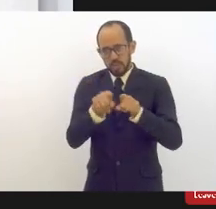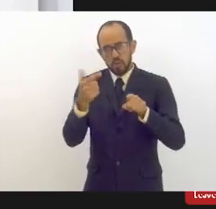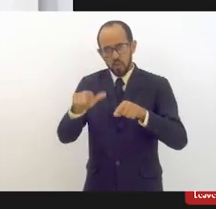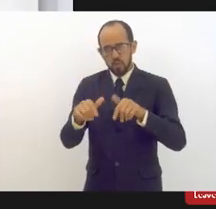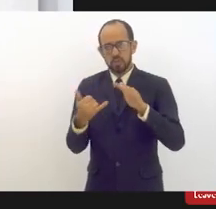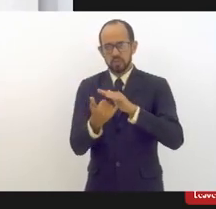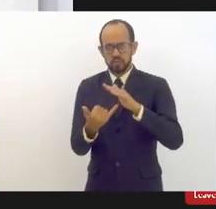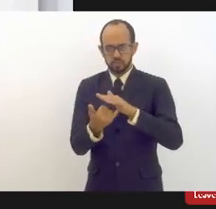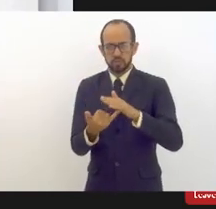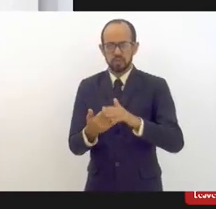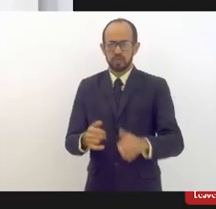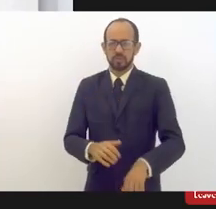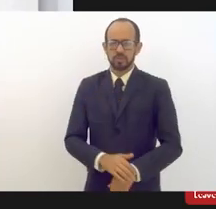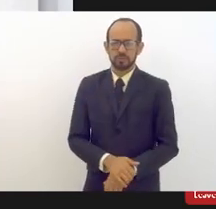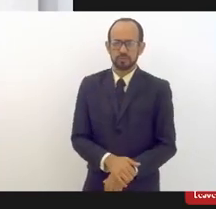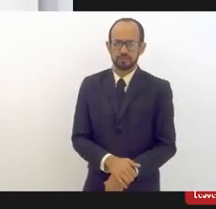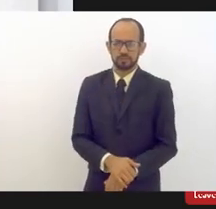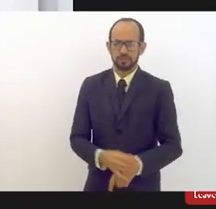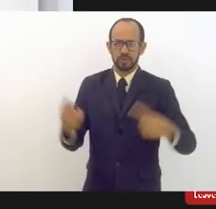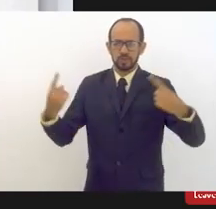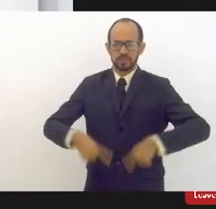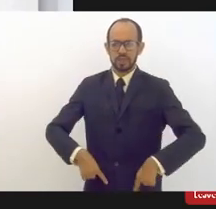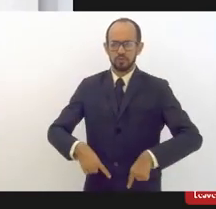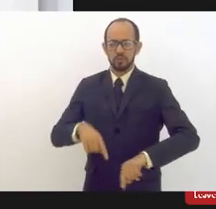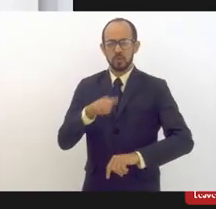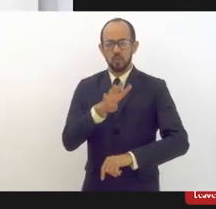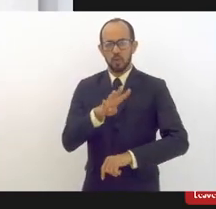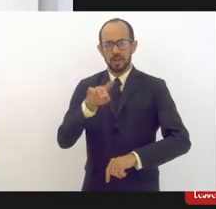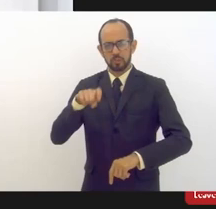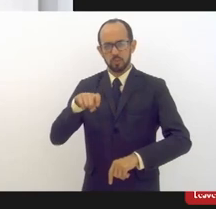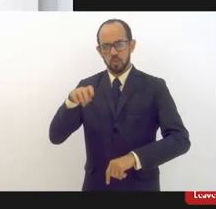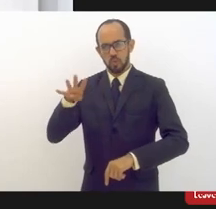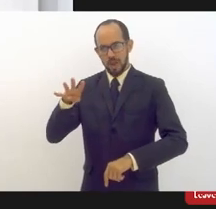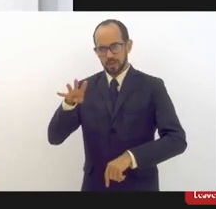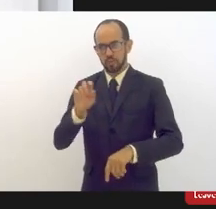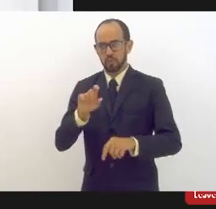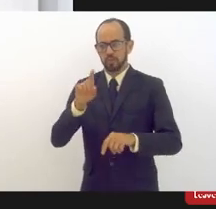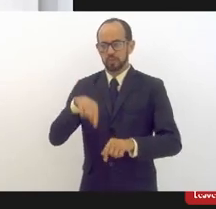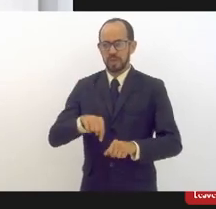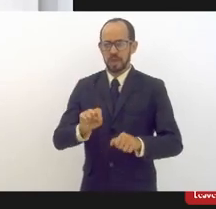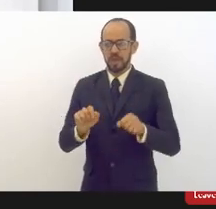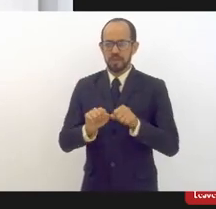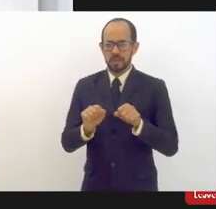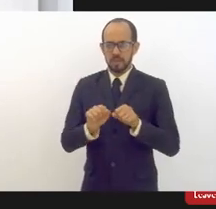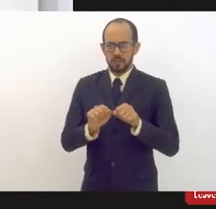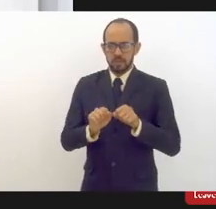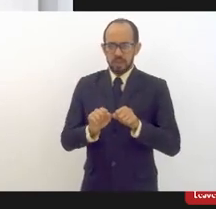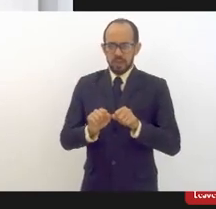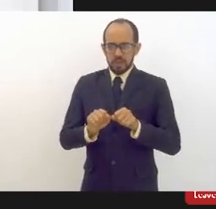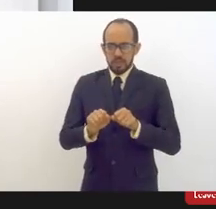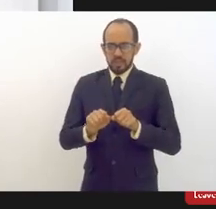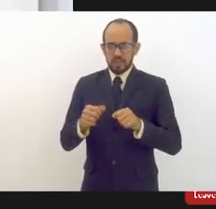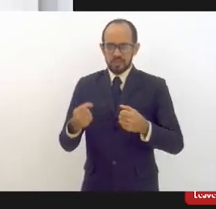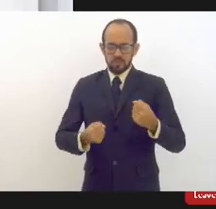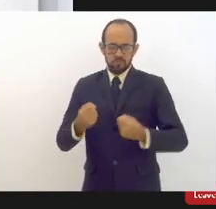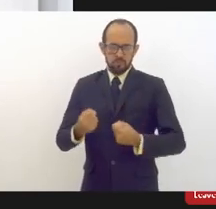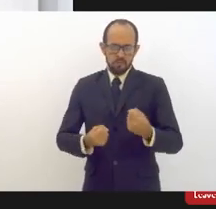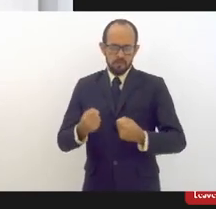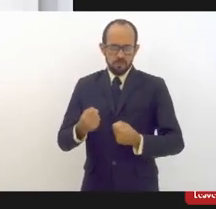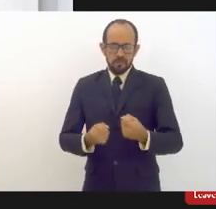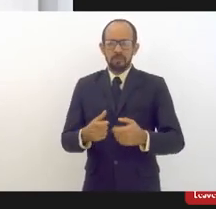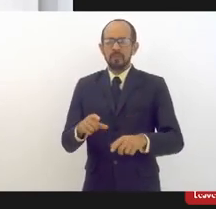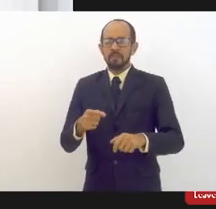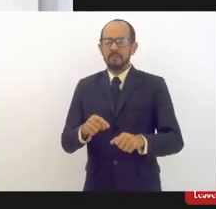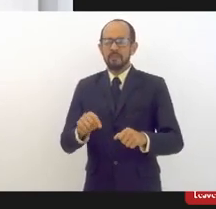passar. Desafio 4x4, que foi realizado no Cartódromo de Guapimirim, faz game que traz